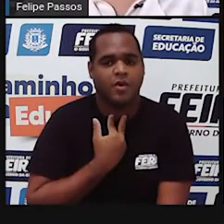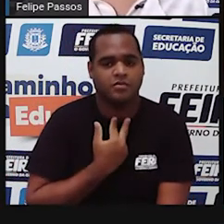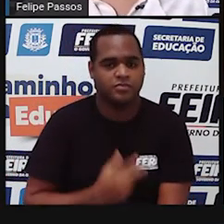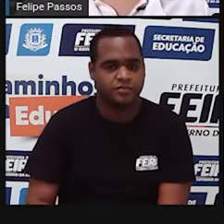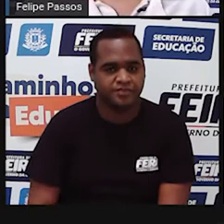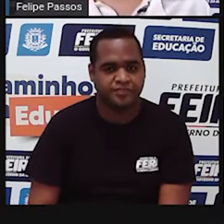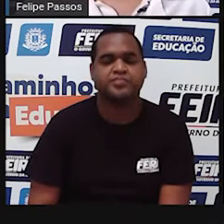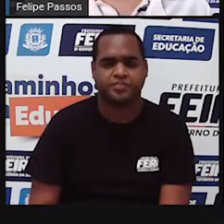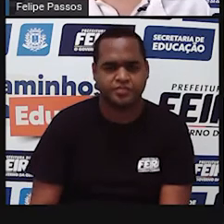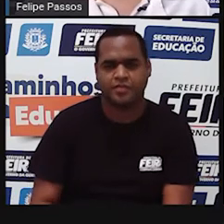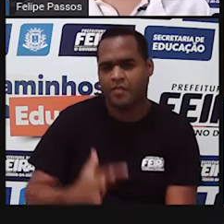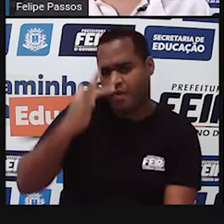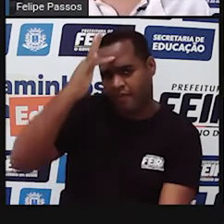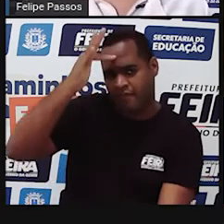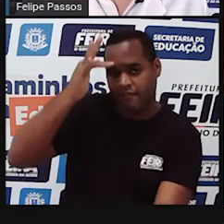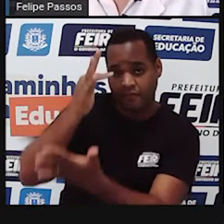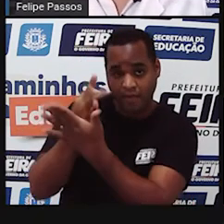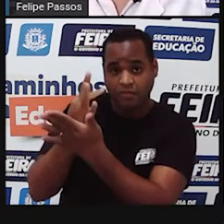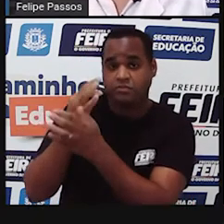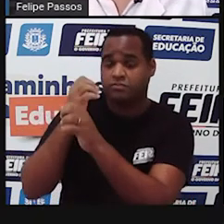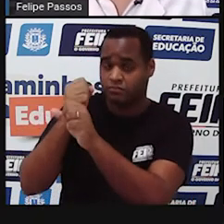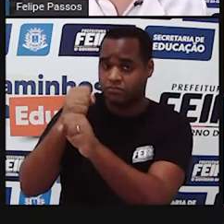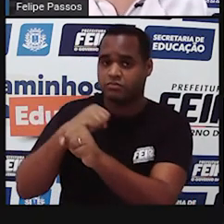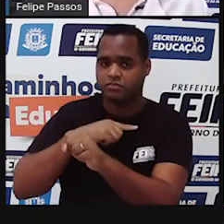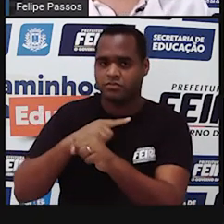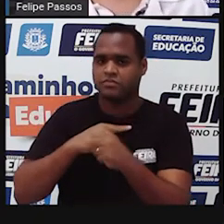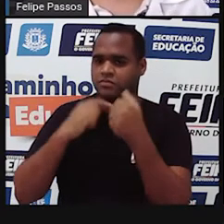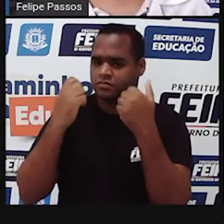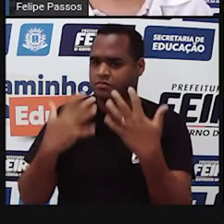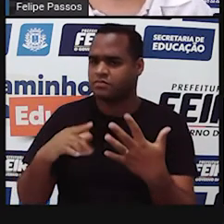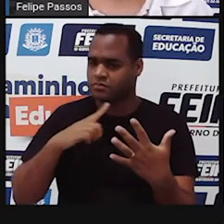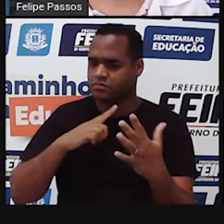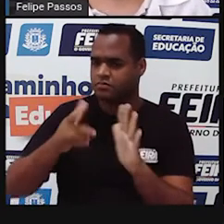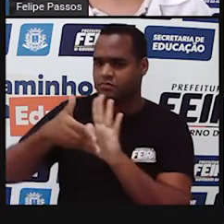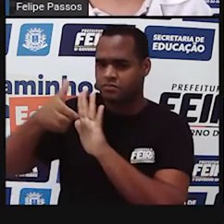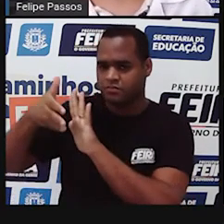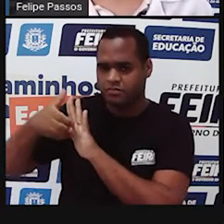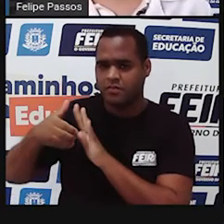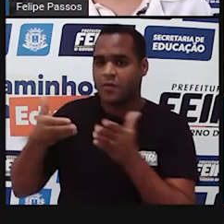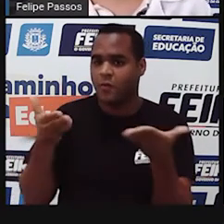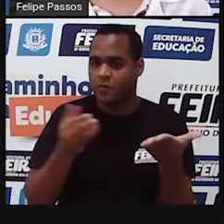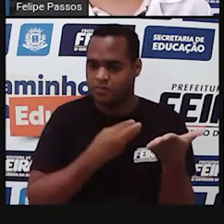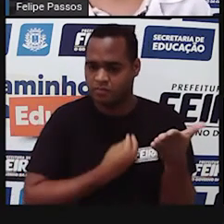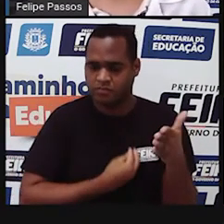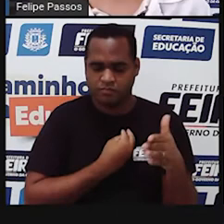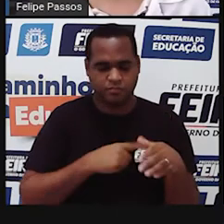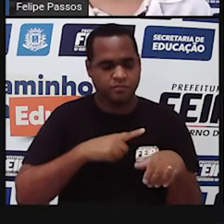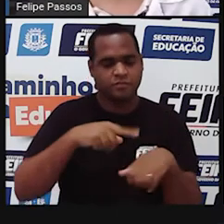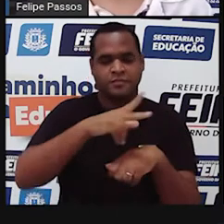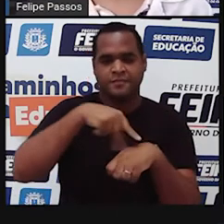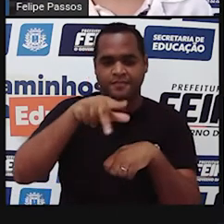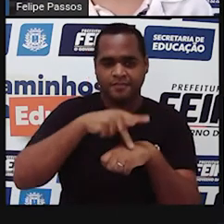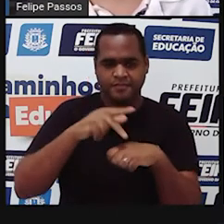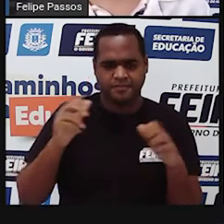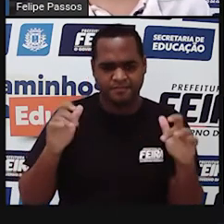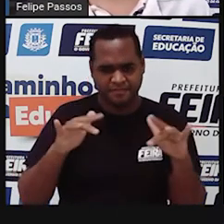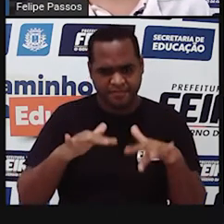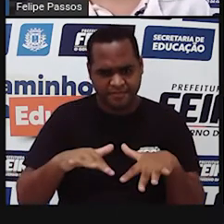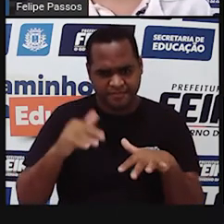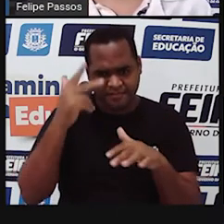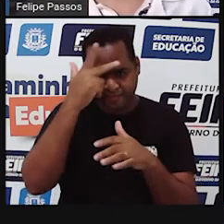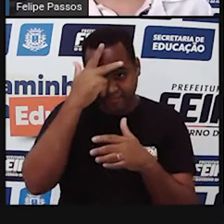que pode causar exclusão, sim, né? Nós vivemos num país majoritariamente, a maioria da nossa população é